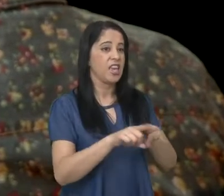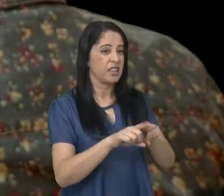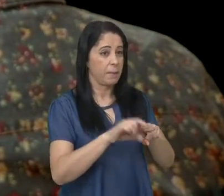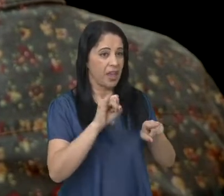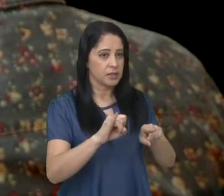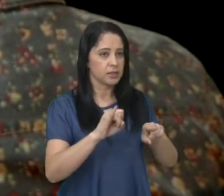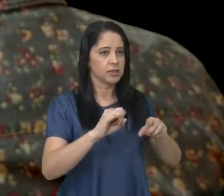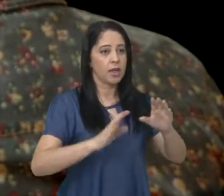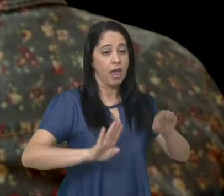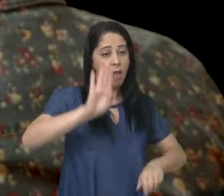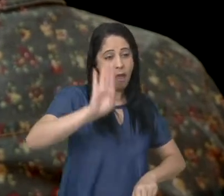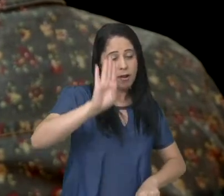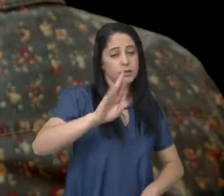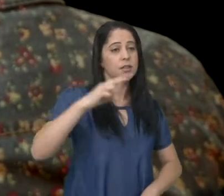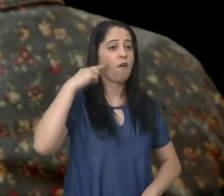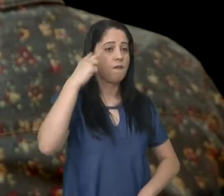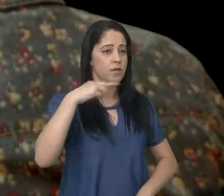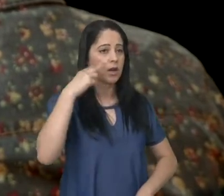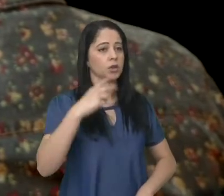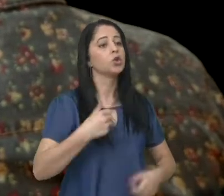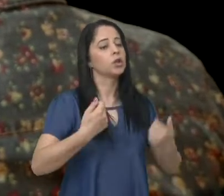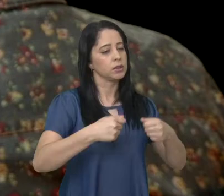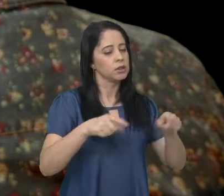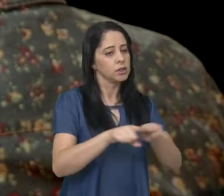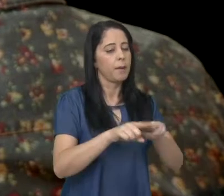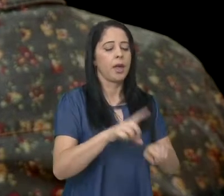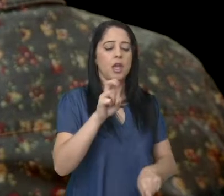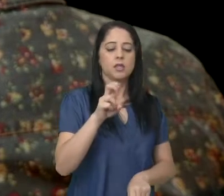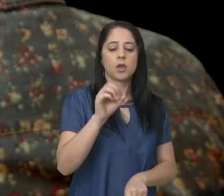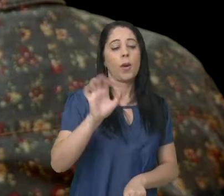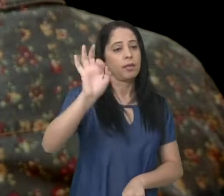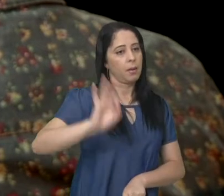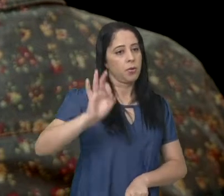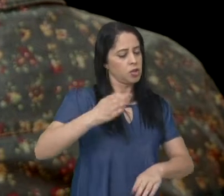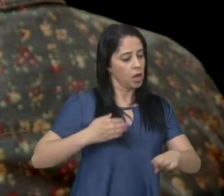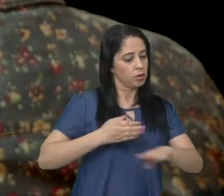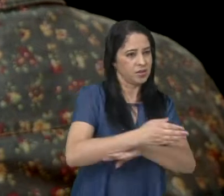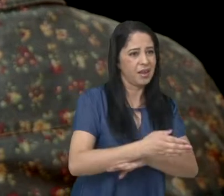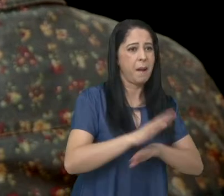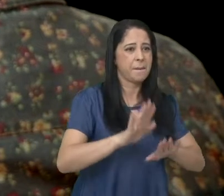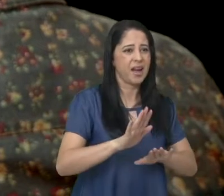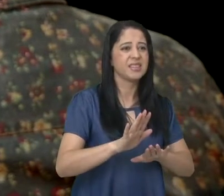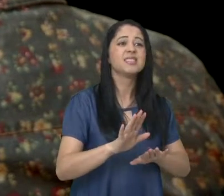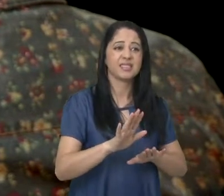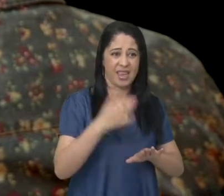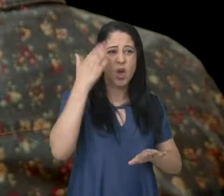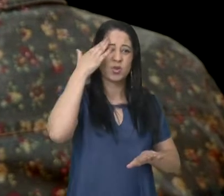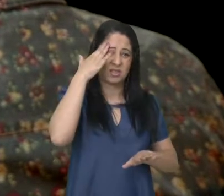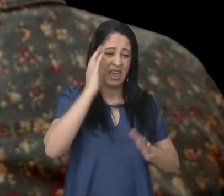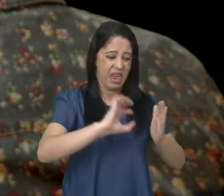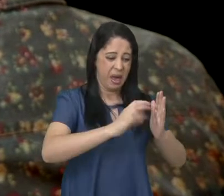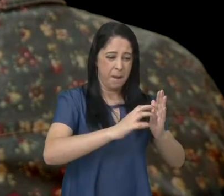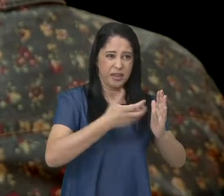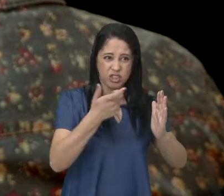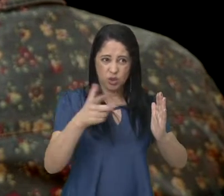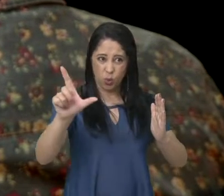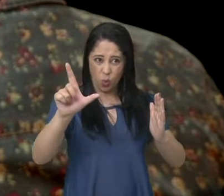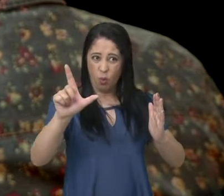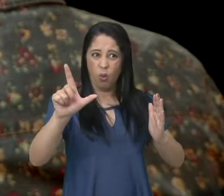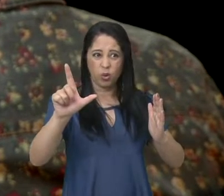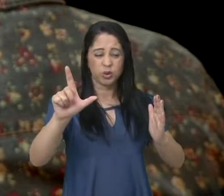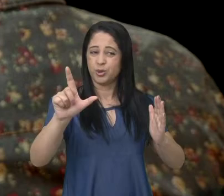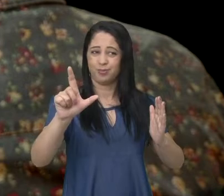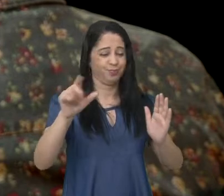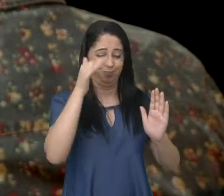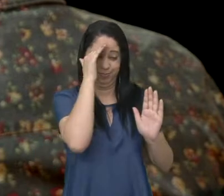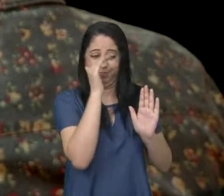vereadores, a nossa representação é garantida, nós não temos esse problema. Mas outros partidos eu sei que não, então a gente sempre